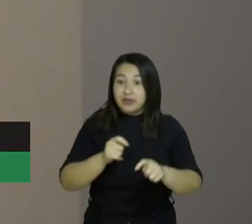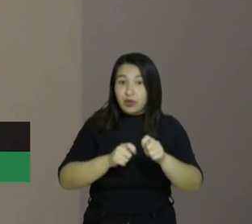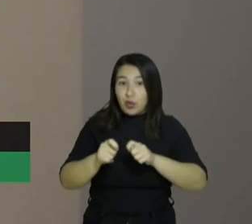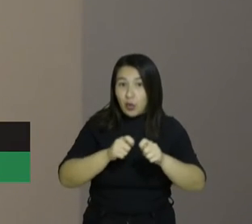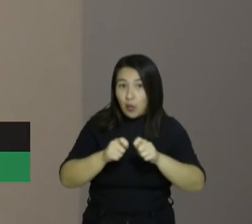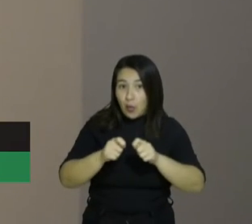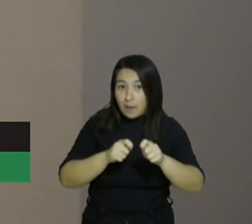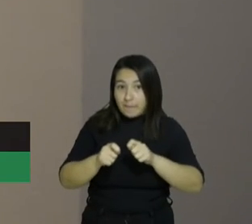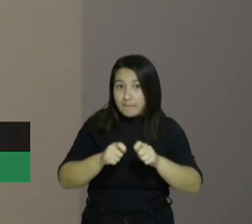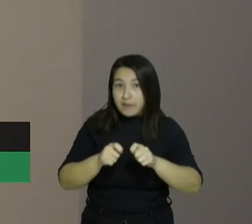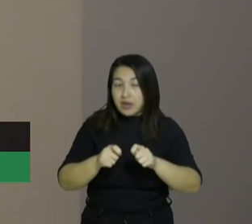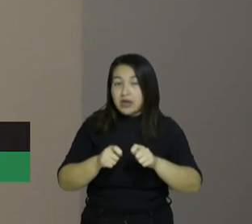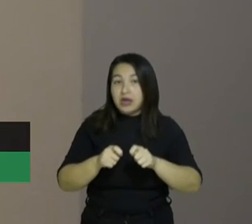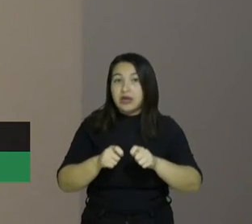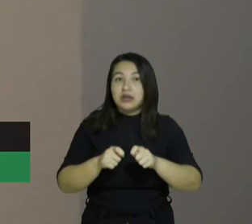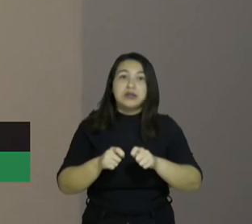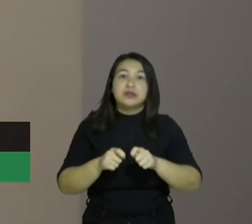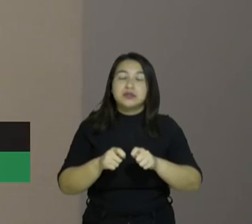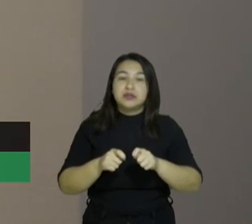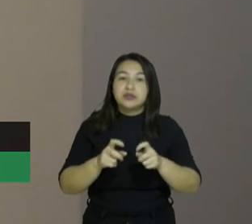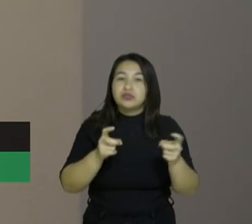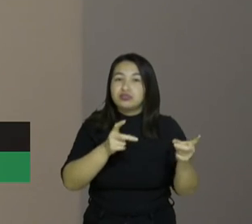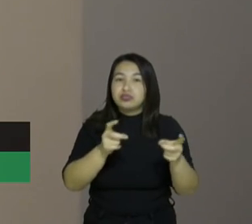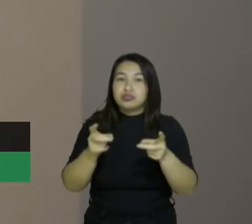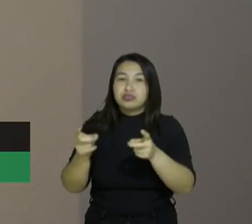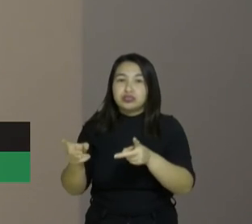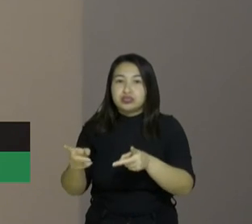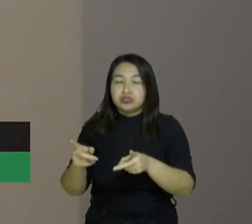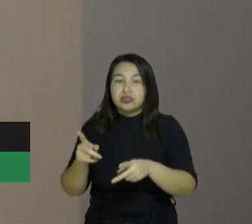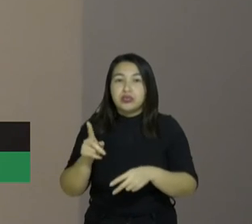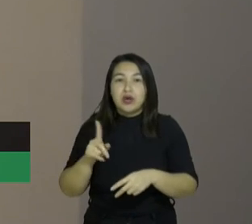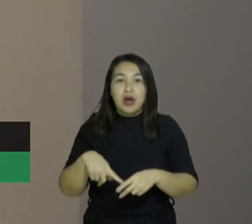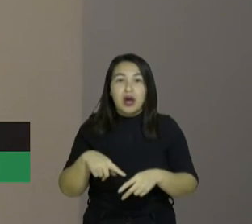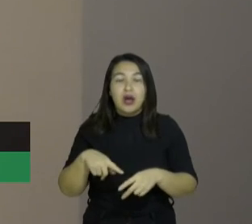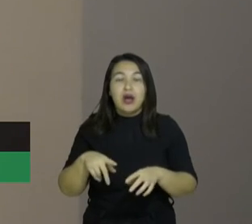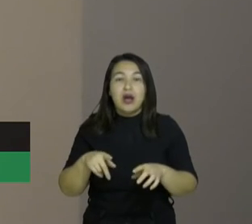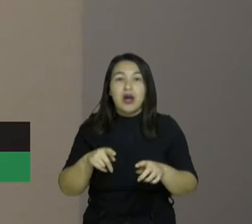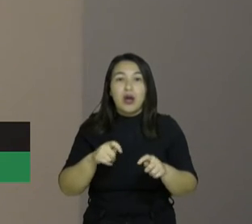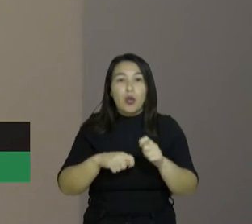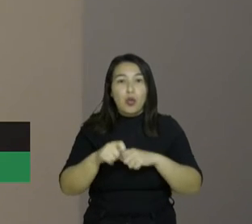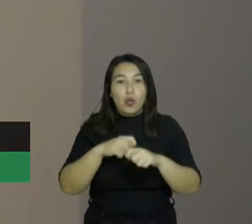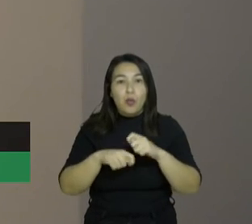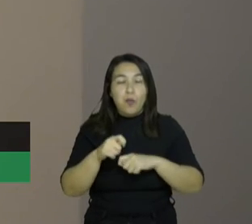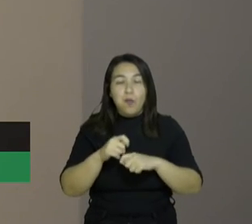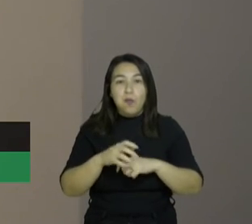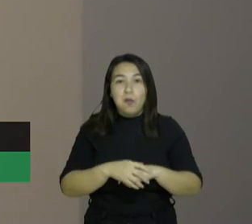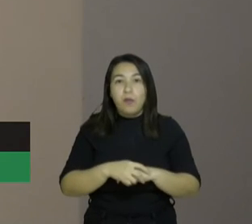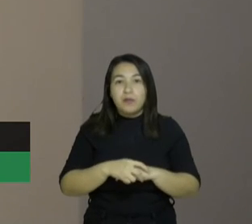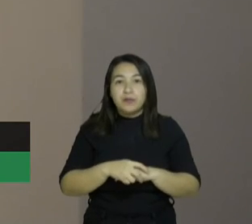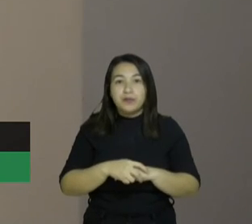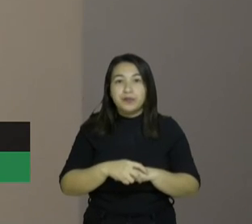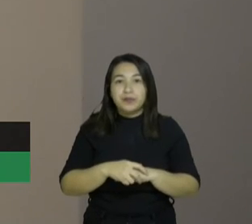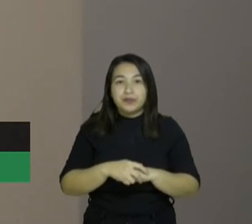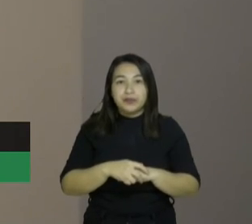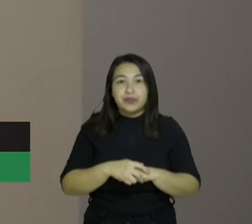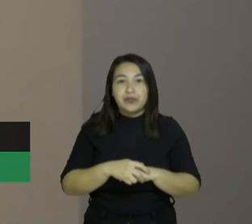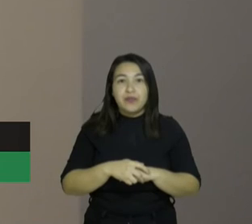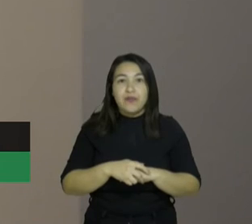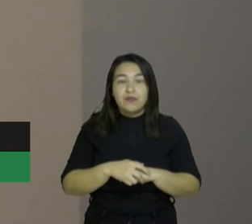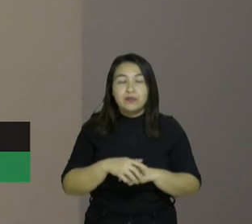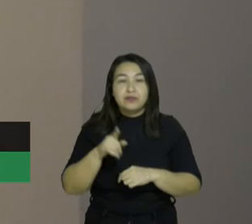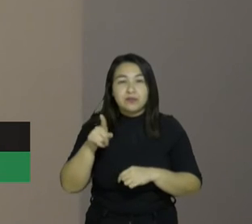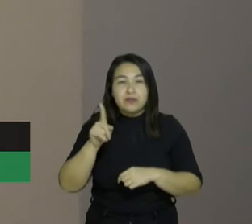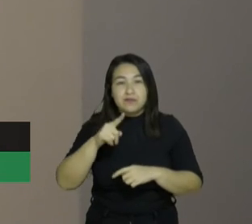normalmente Nós pensamos em economia na Perspectiva económica É frequente esta